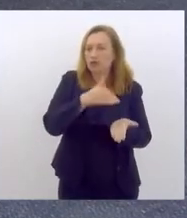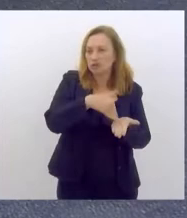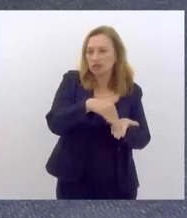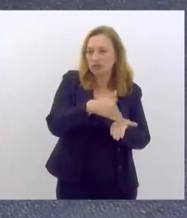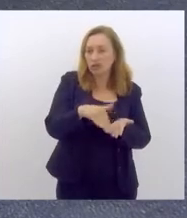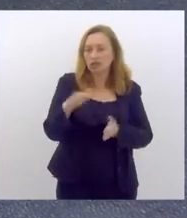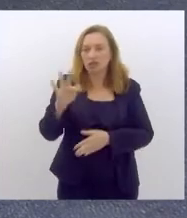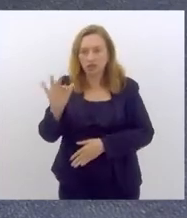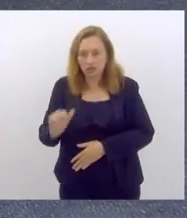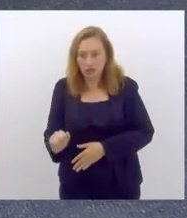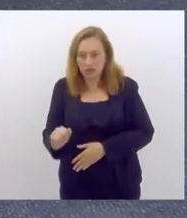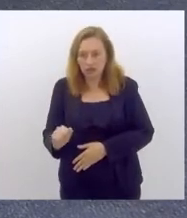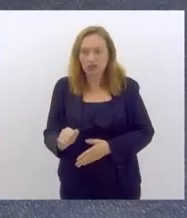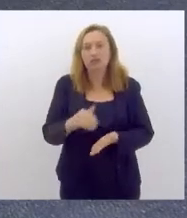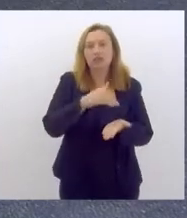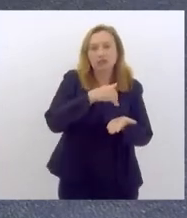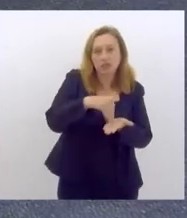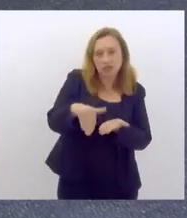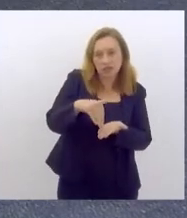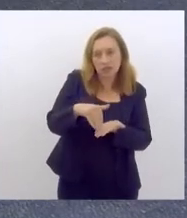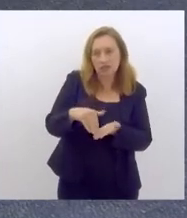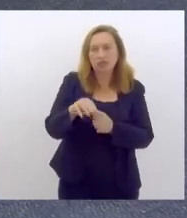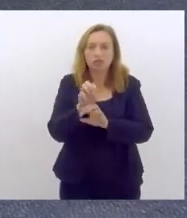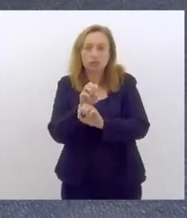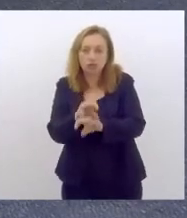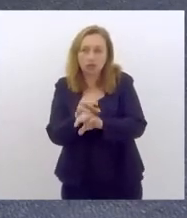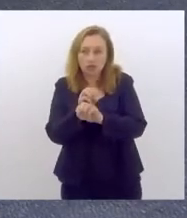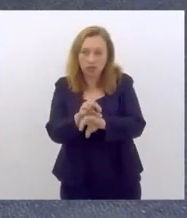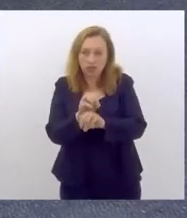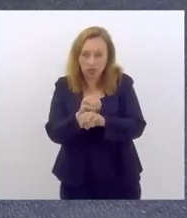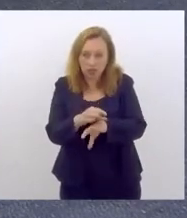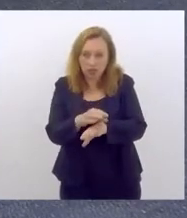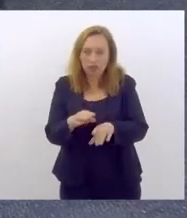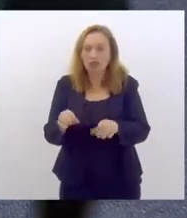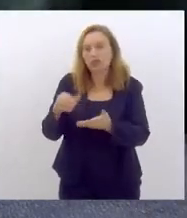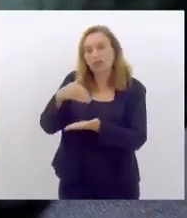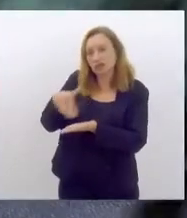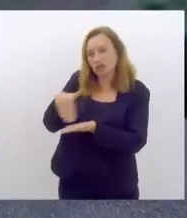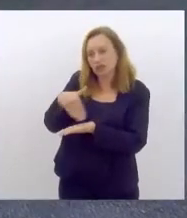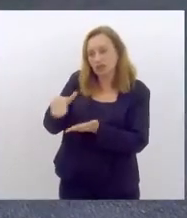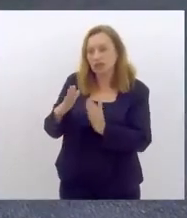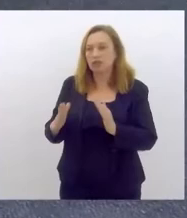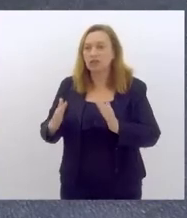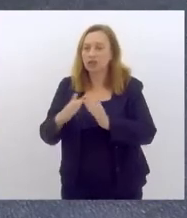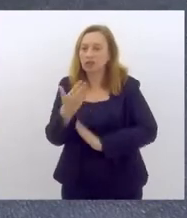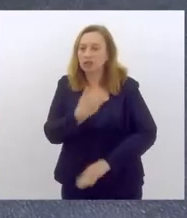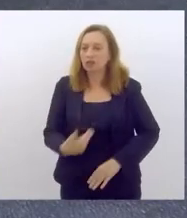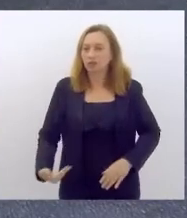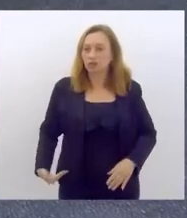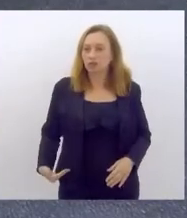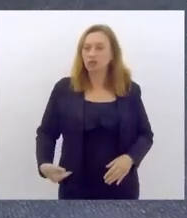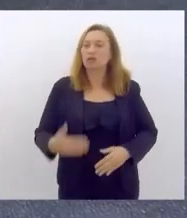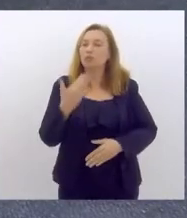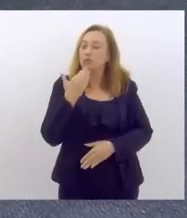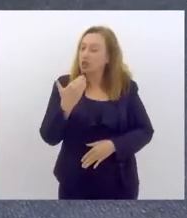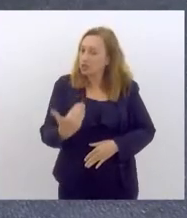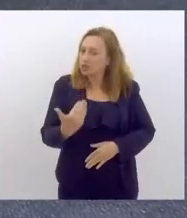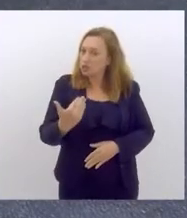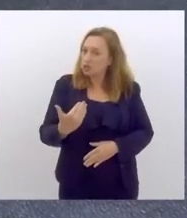de Fazenda, à Secretaria de Educação e à Secretaria da Casa Civil,